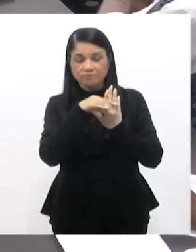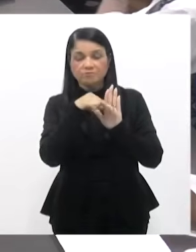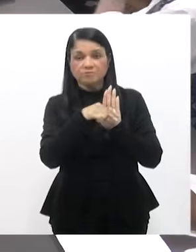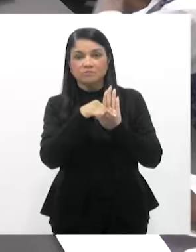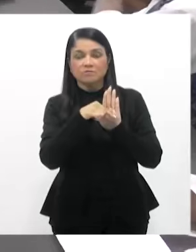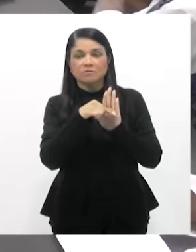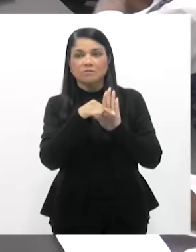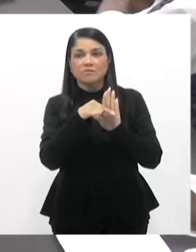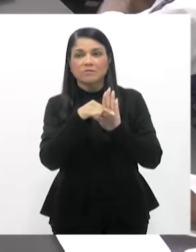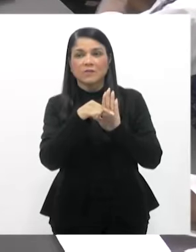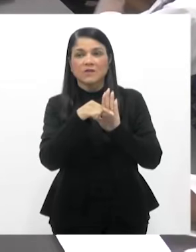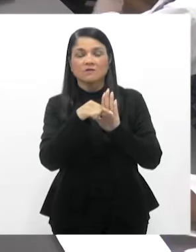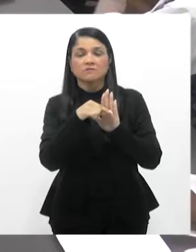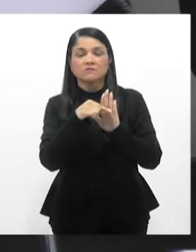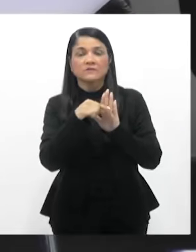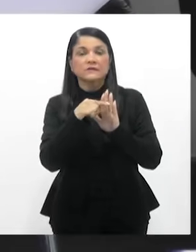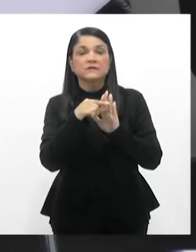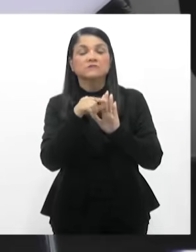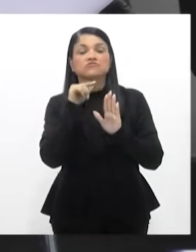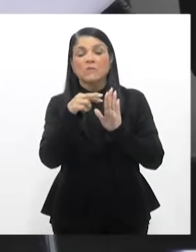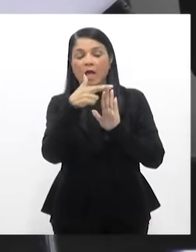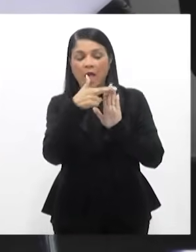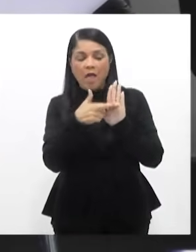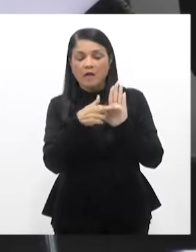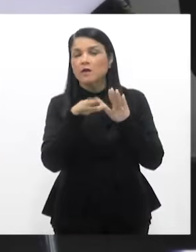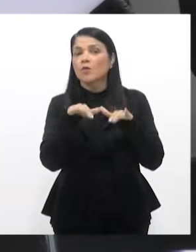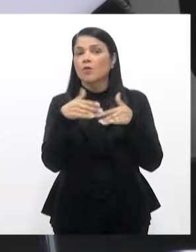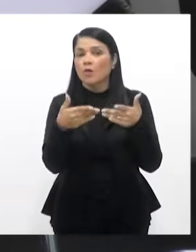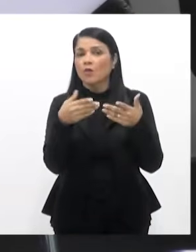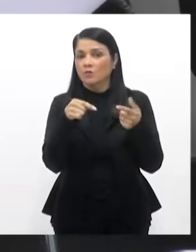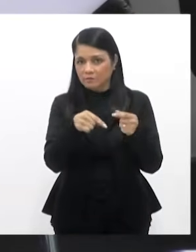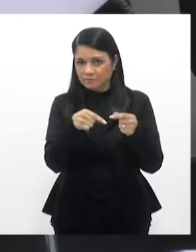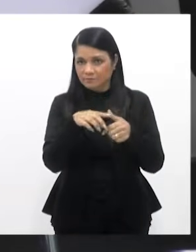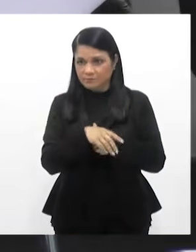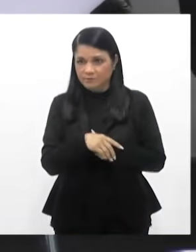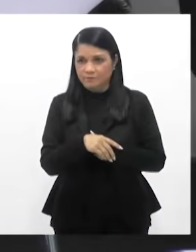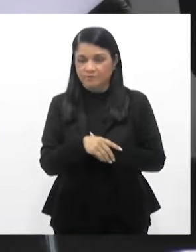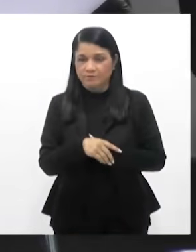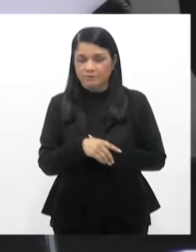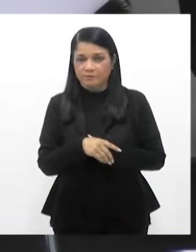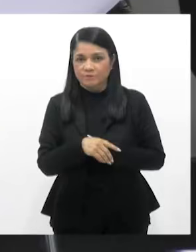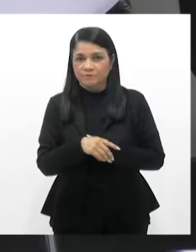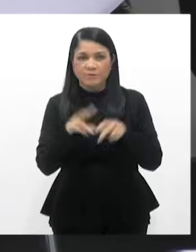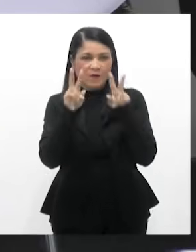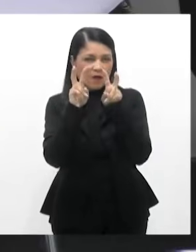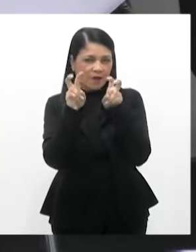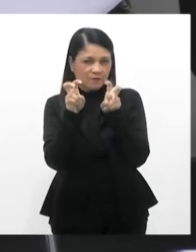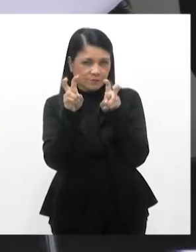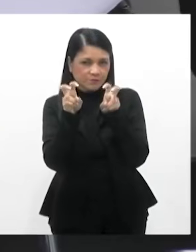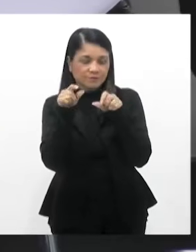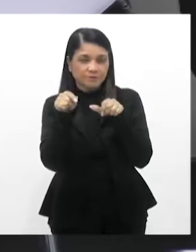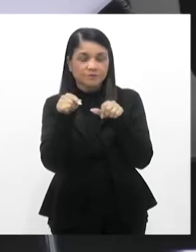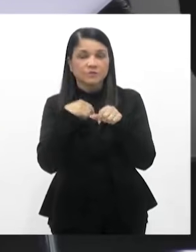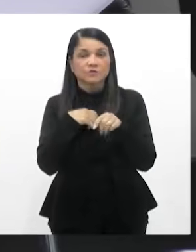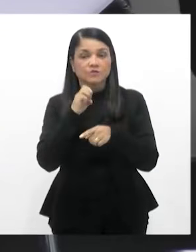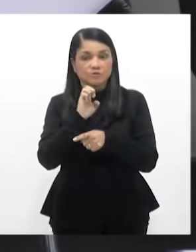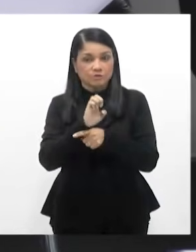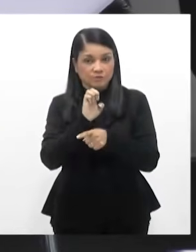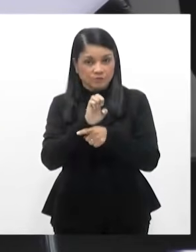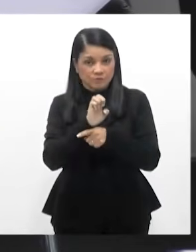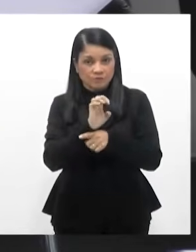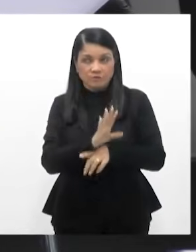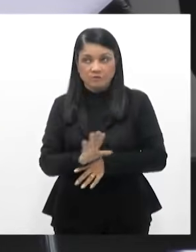Fixada a seguinte tese, entre aspas, os estados